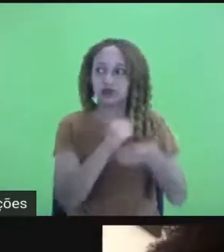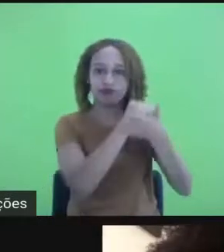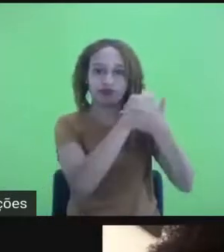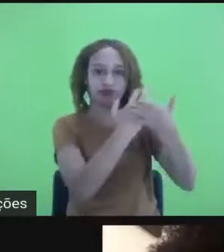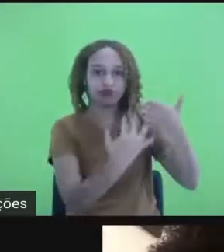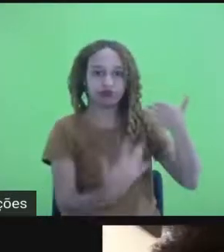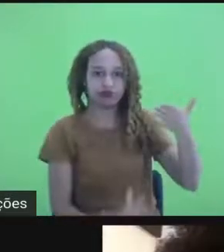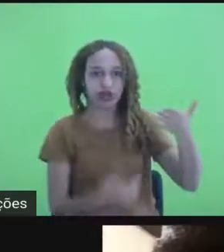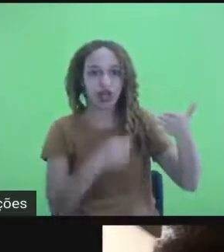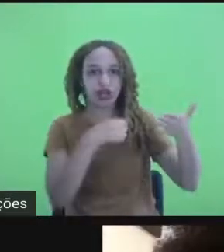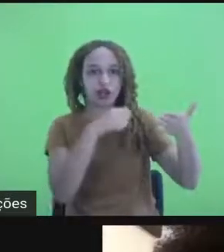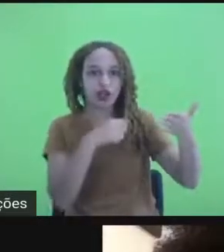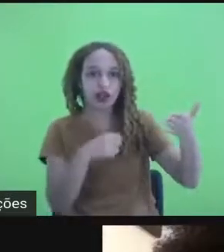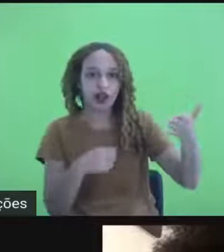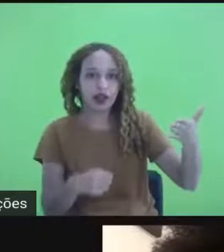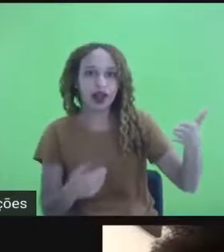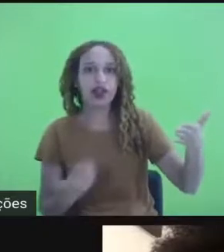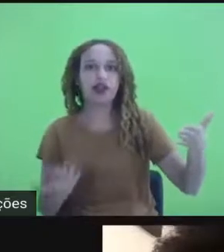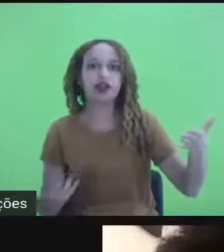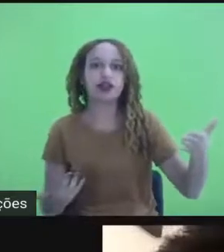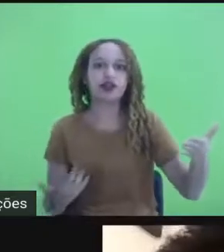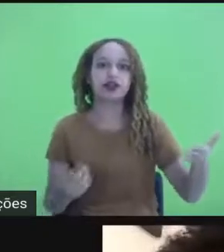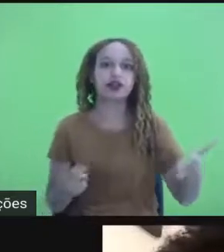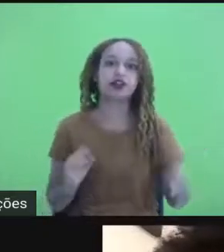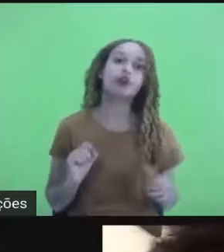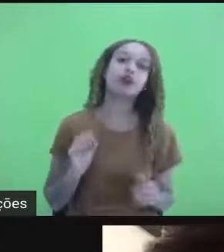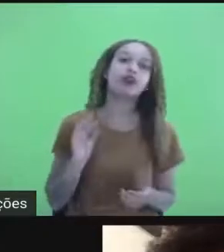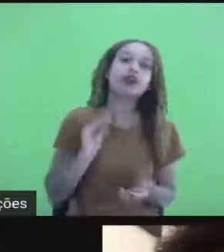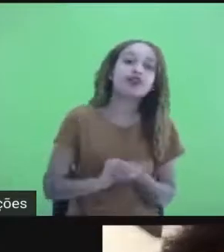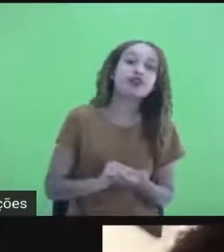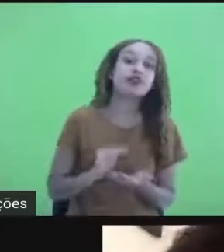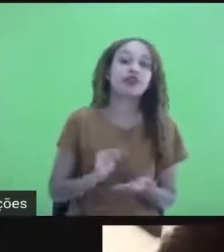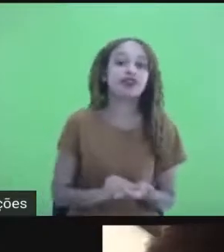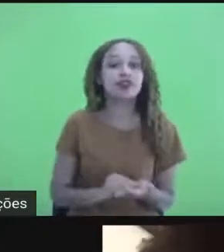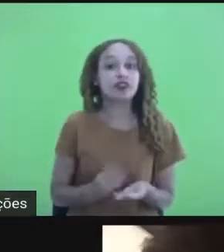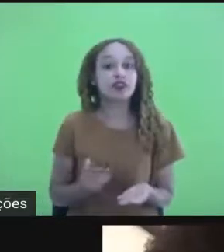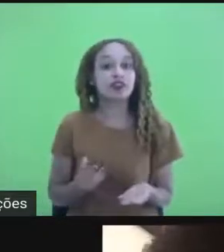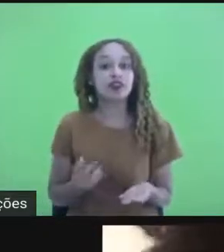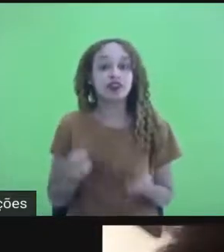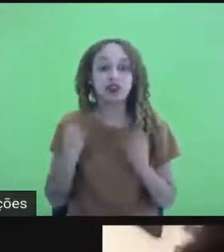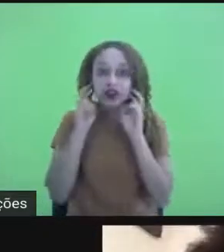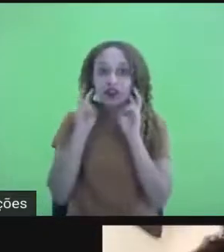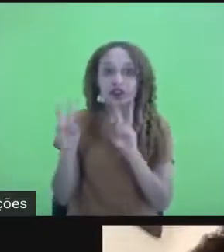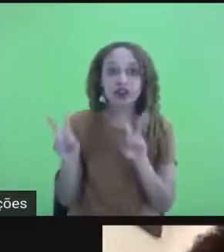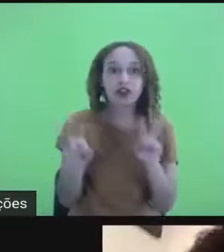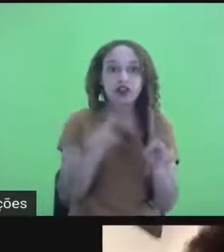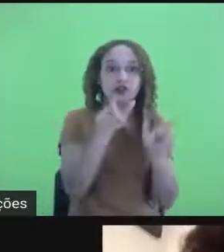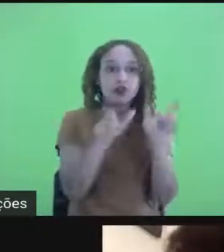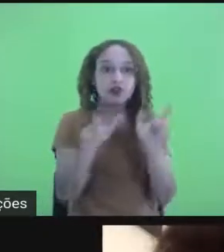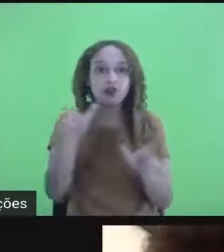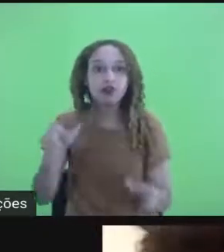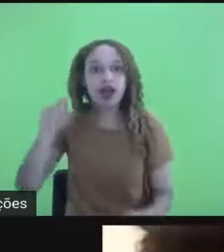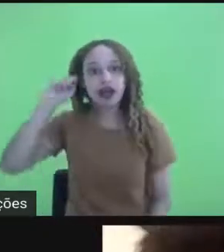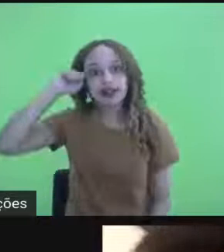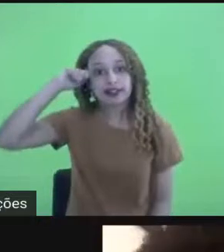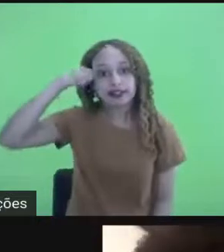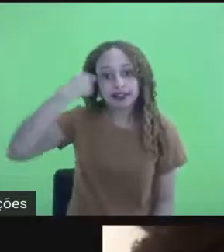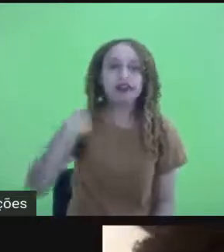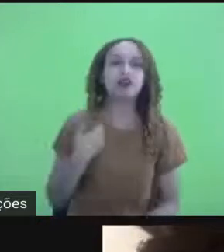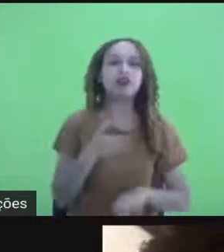questões que sempre ficaram negligenciadas e que vêm com esses corpos negros que estão adentrando os